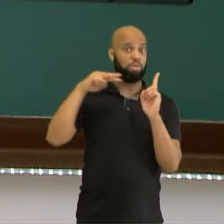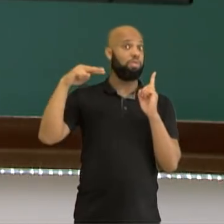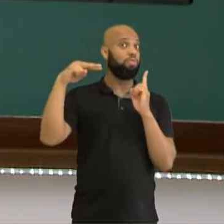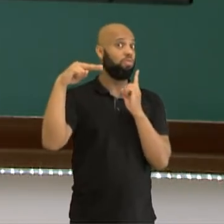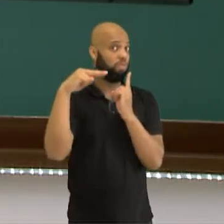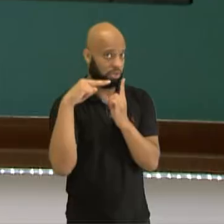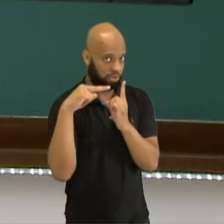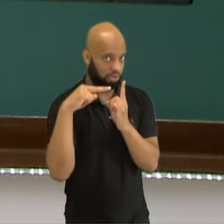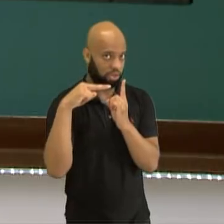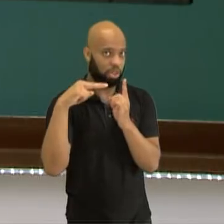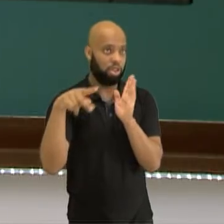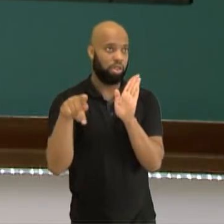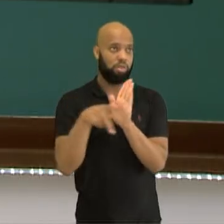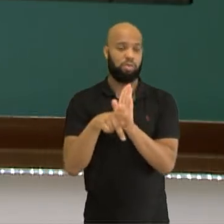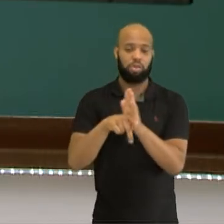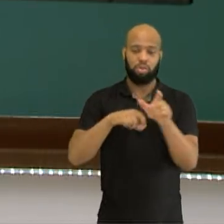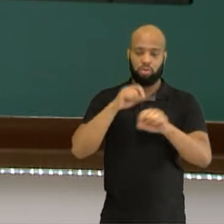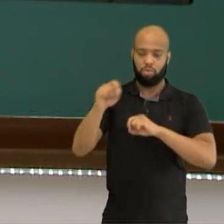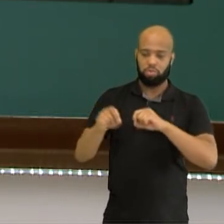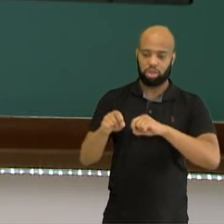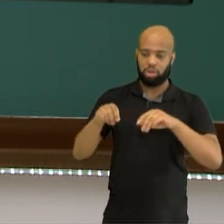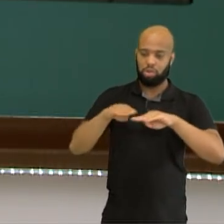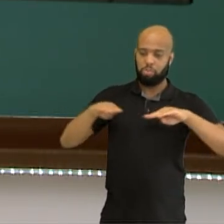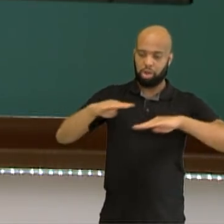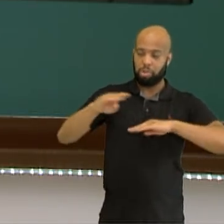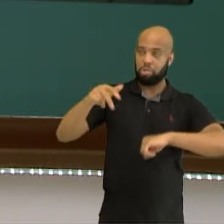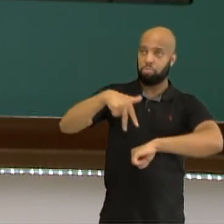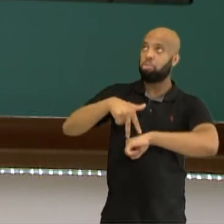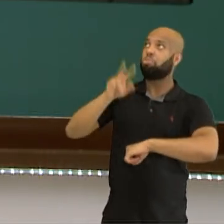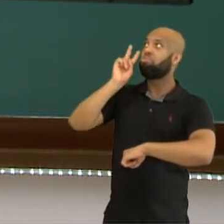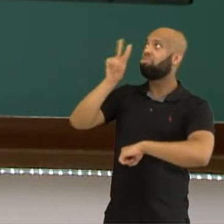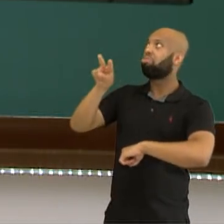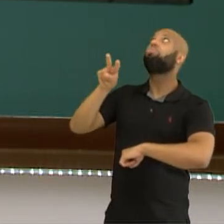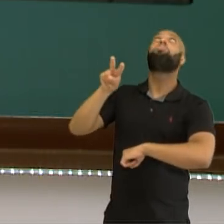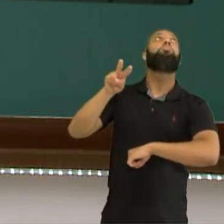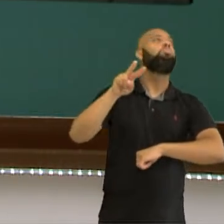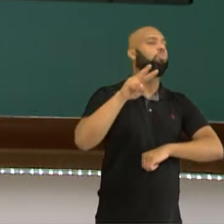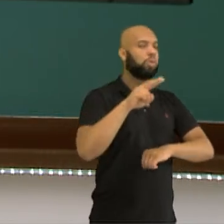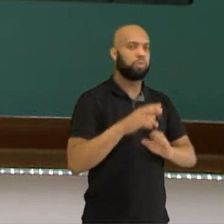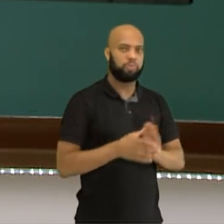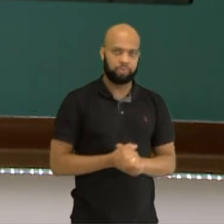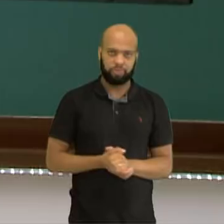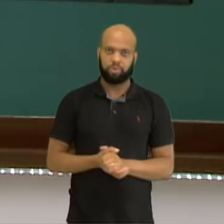ou seja, da superfície terrestre, das observações.